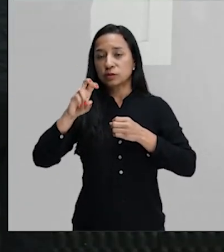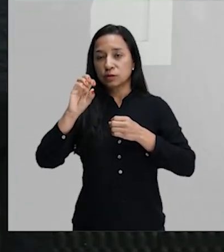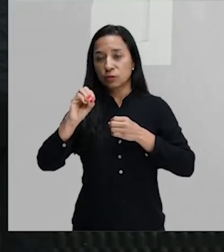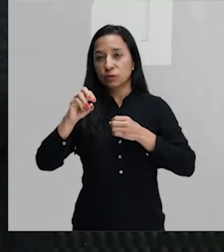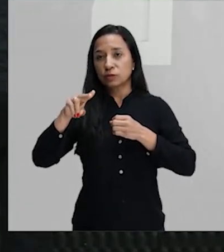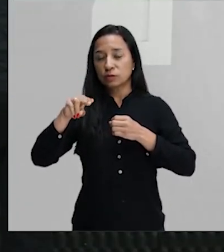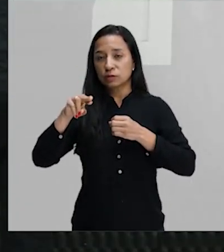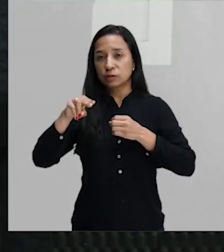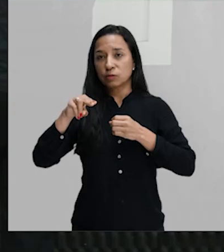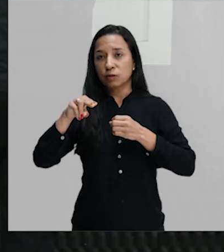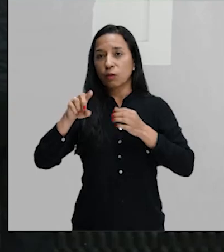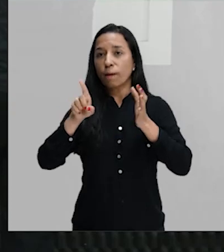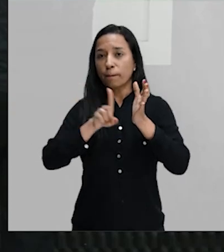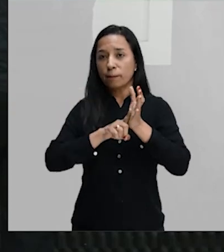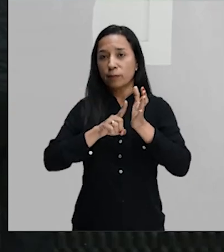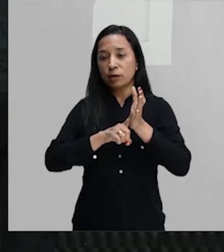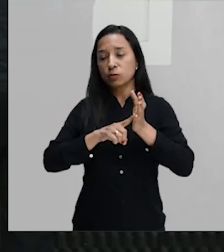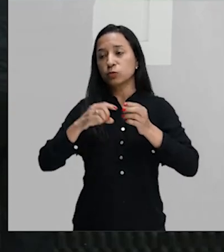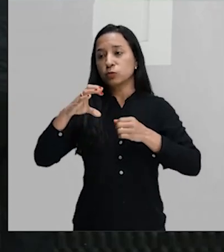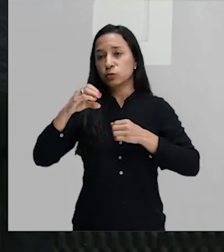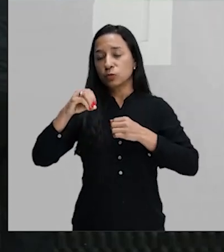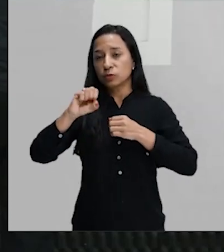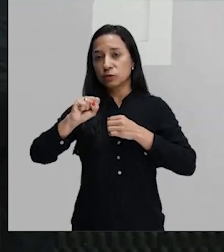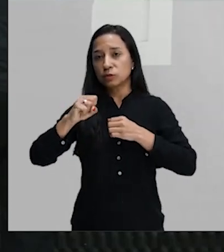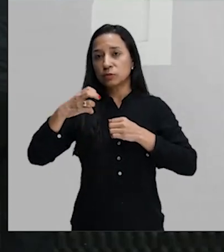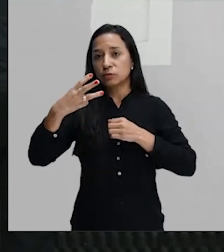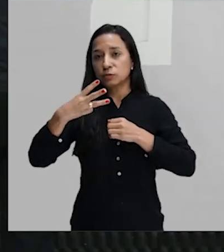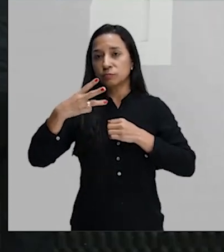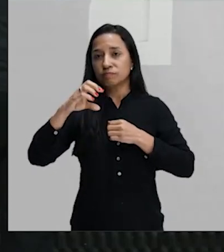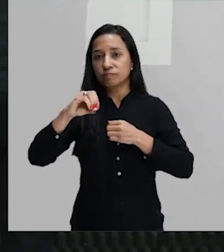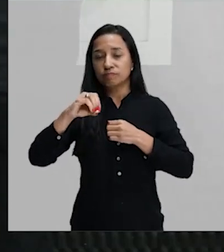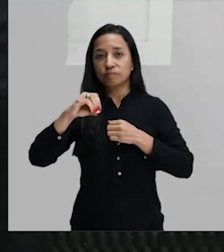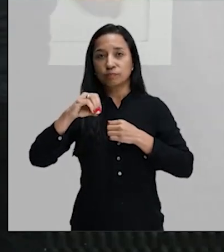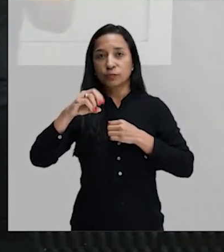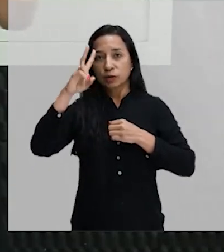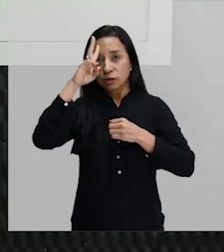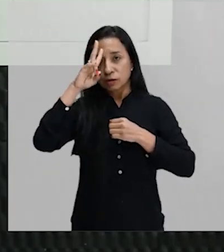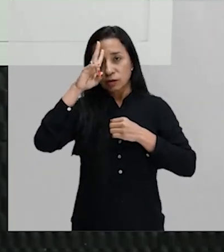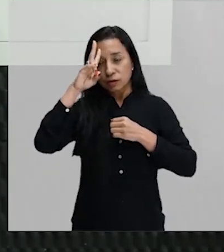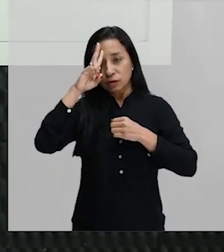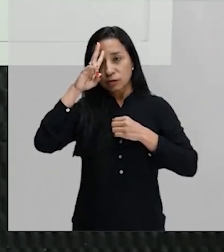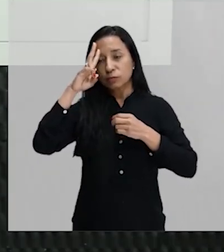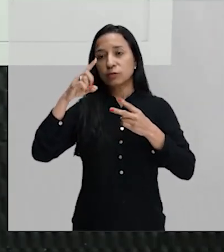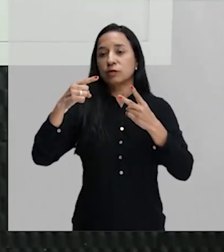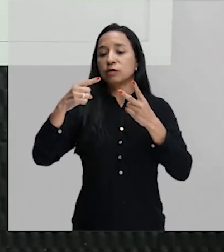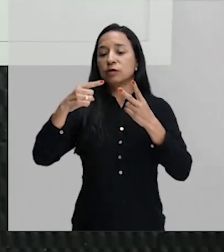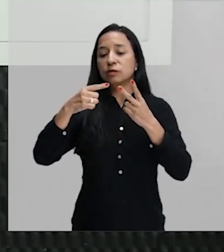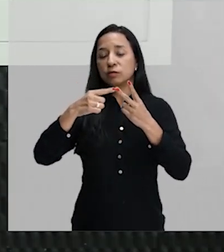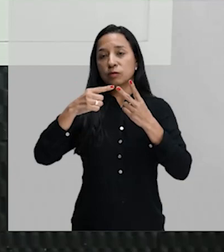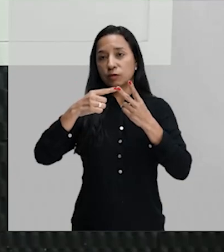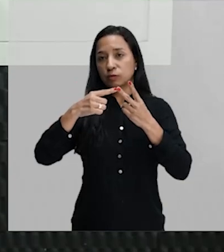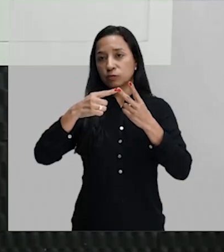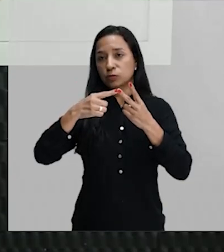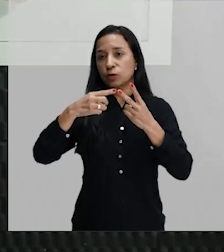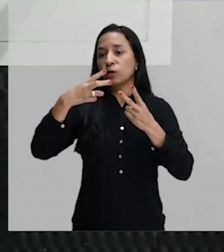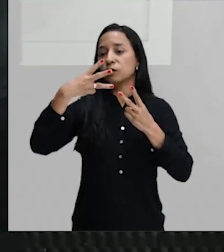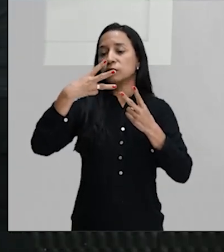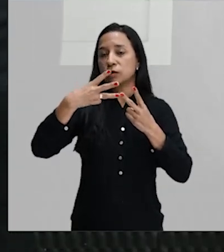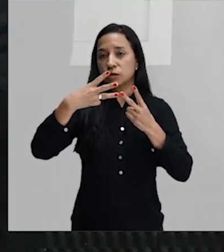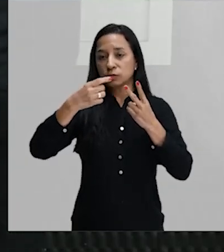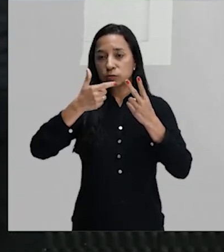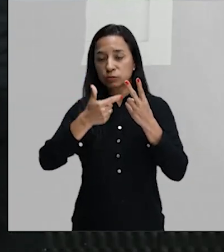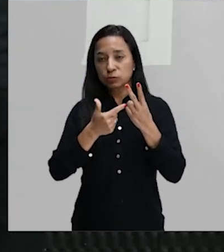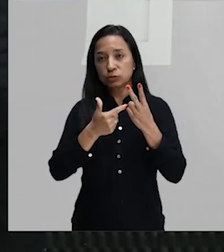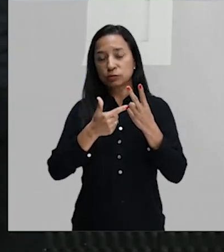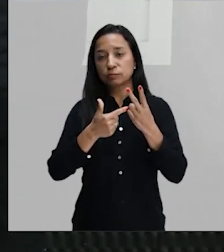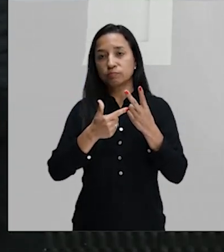o cosseno de 30. E o cosseno de 30, a gente lembra que é raiz de 3 sobre 2. Então, vai ficar menos raiz de 3